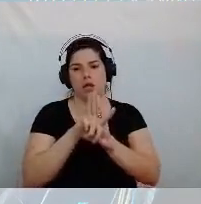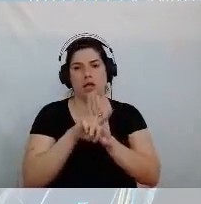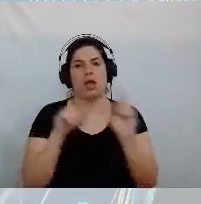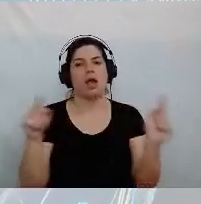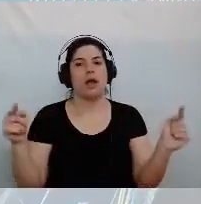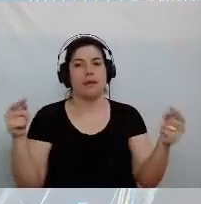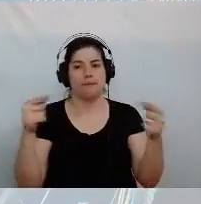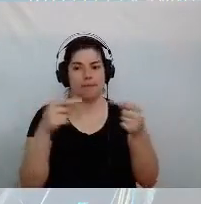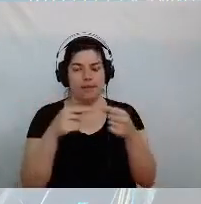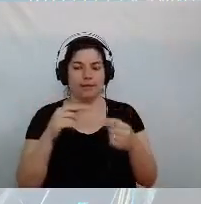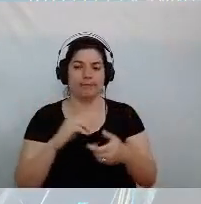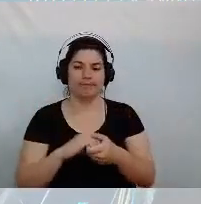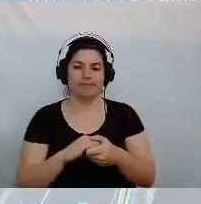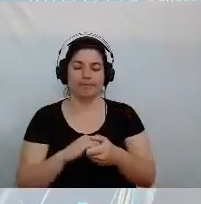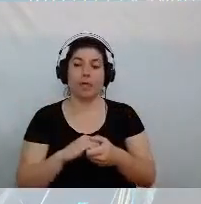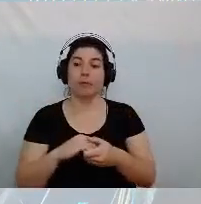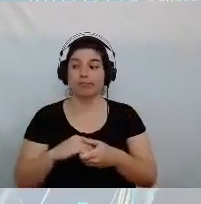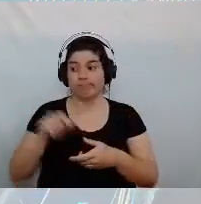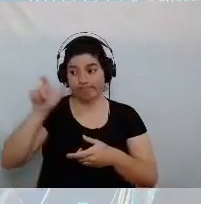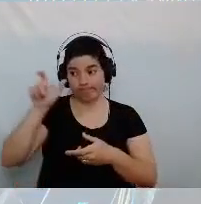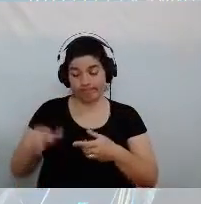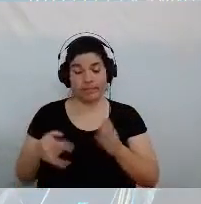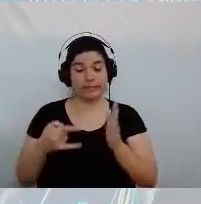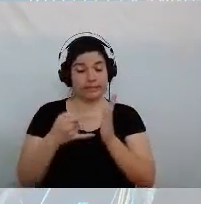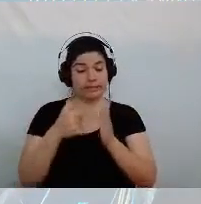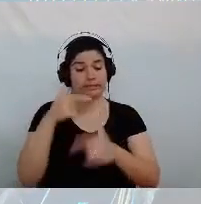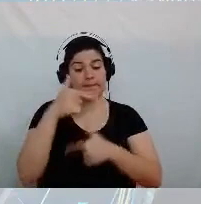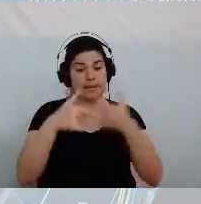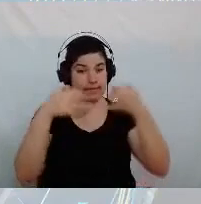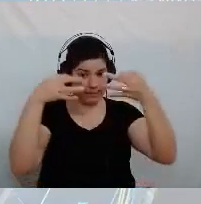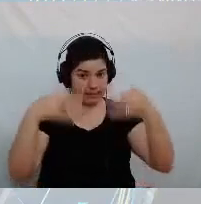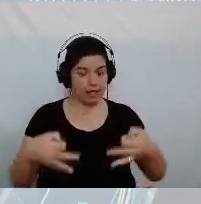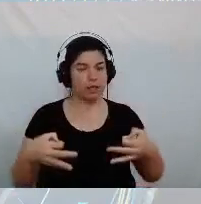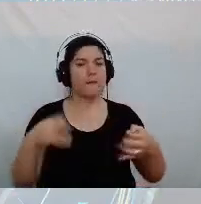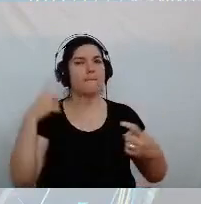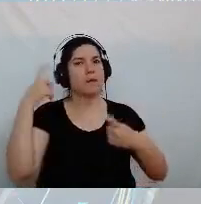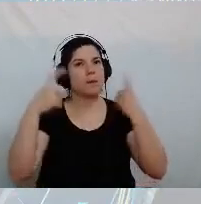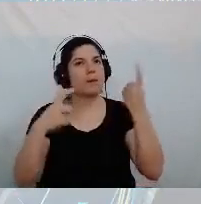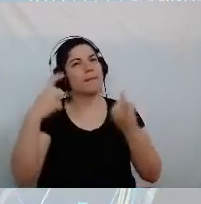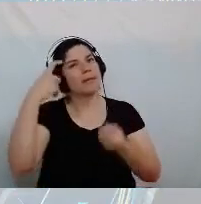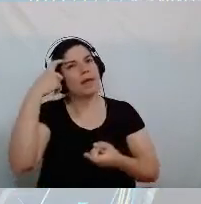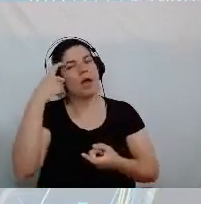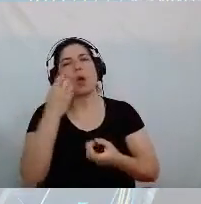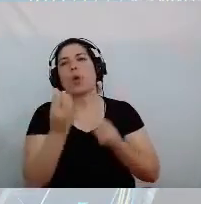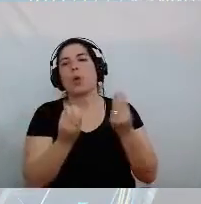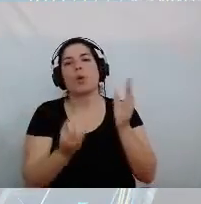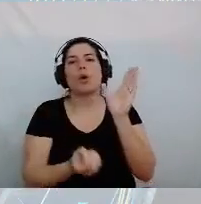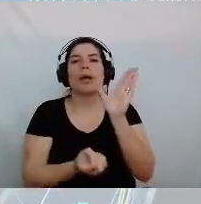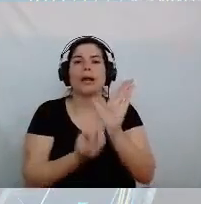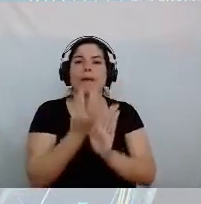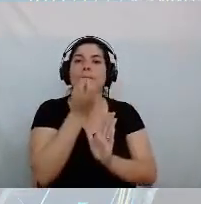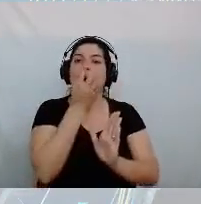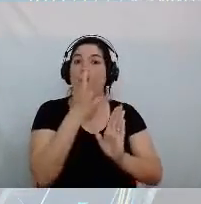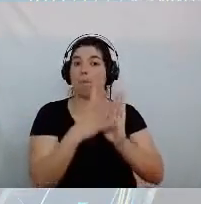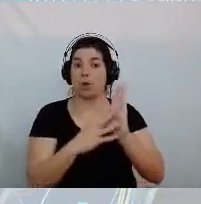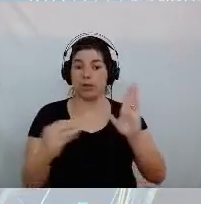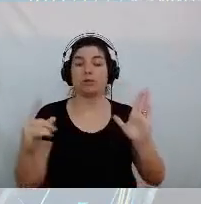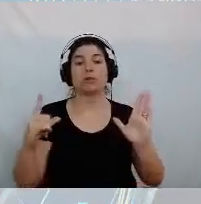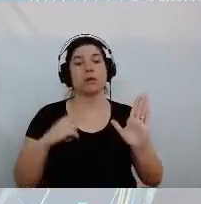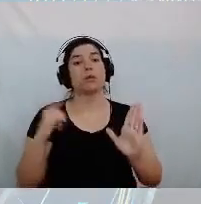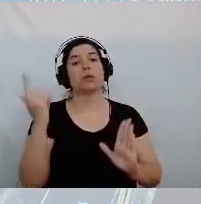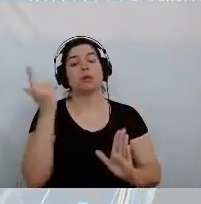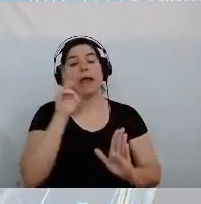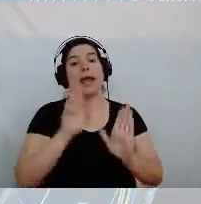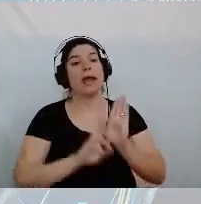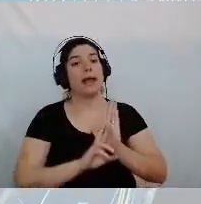eficiente ele começa a se preocupar eh de forma efetiva em como que ele cria bons modelos a partir do Design para poder representar solução